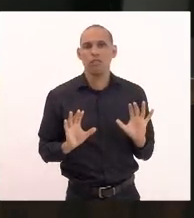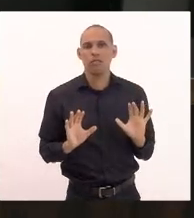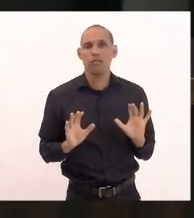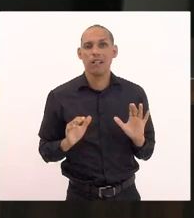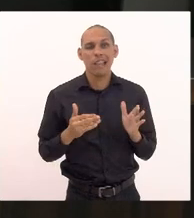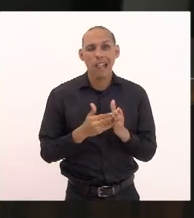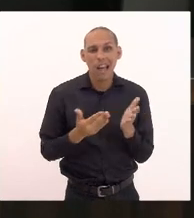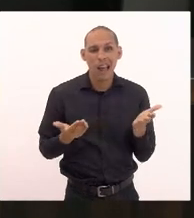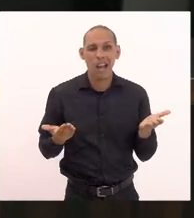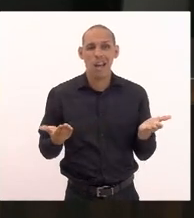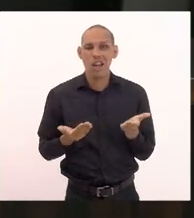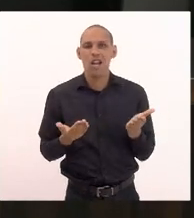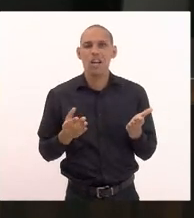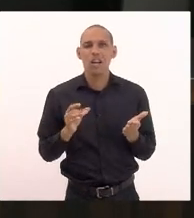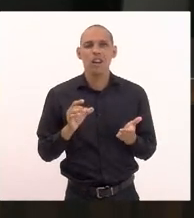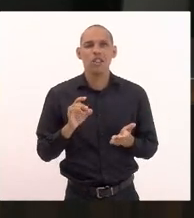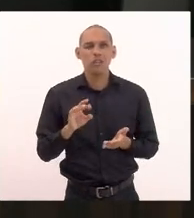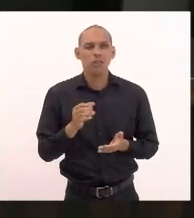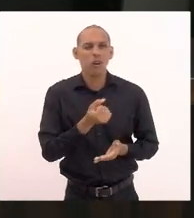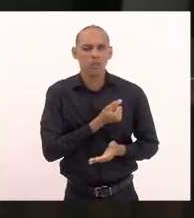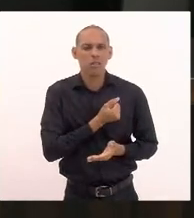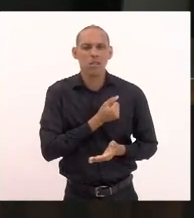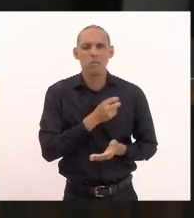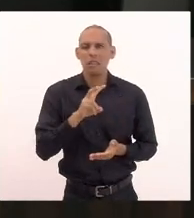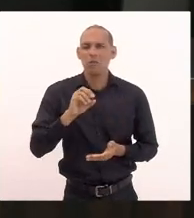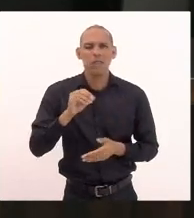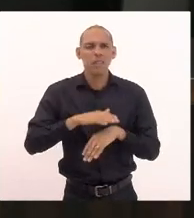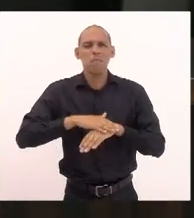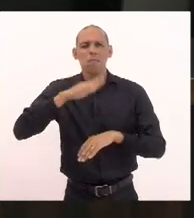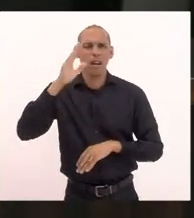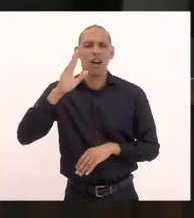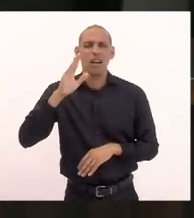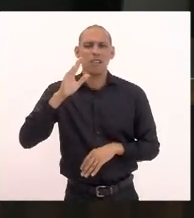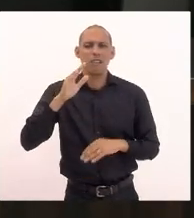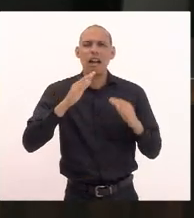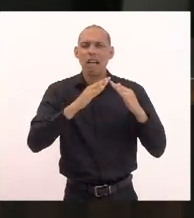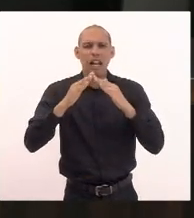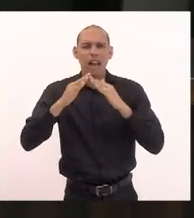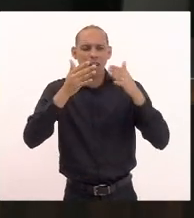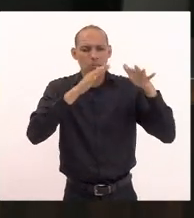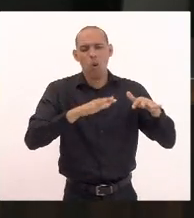até agora não se chegou a um número ainda, mas passa de 50 casas soterradas.